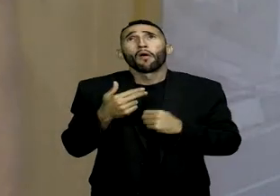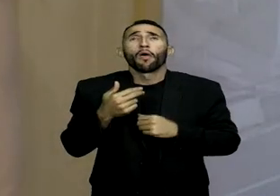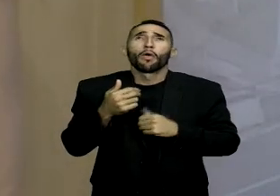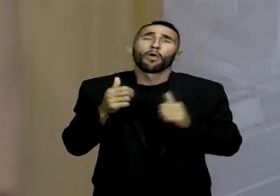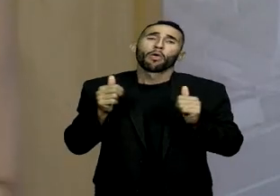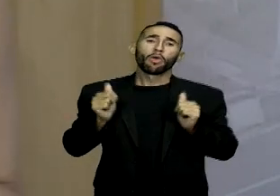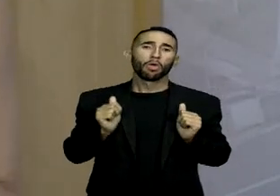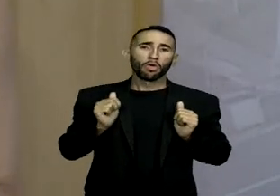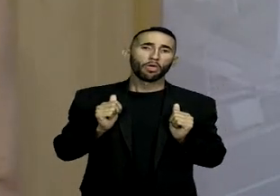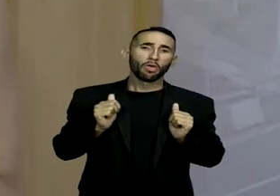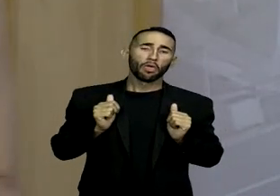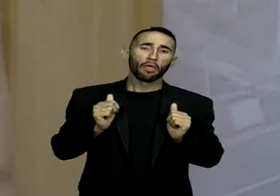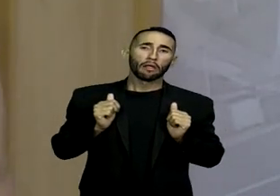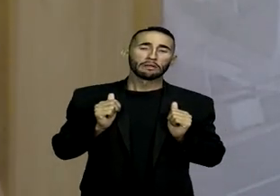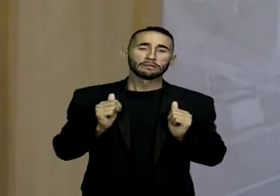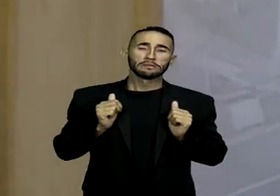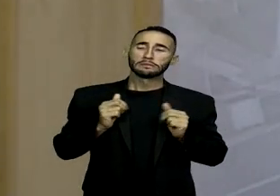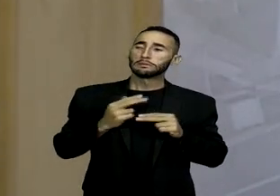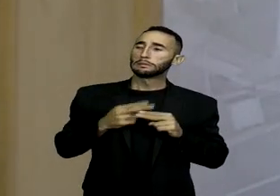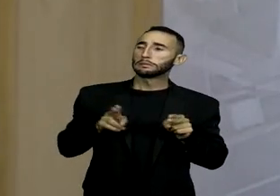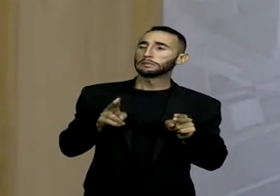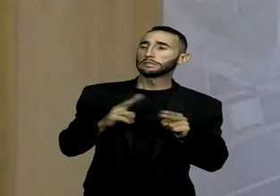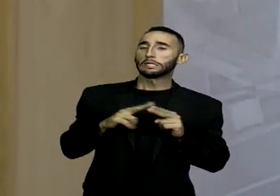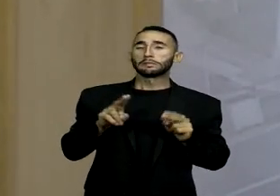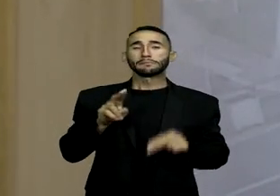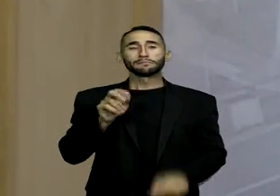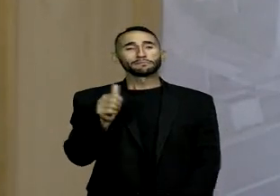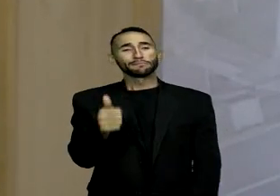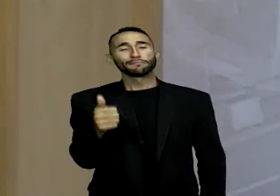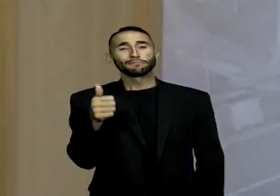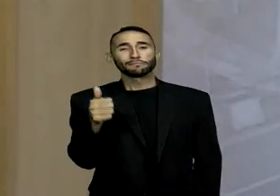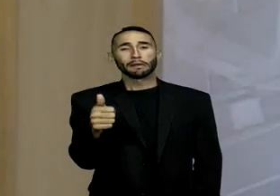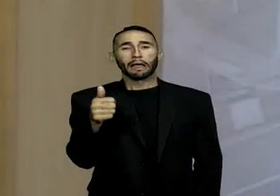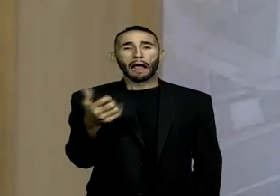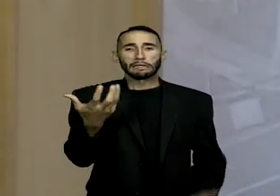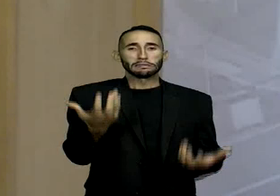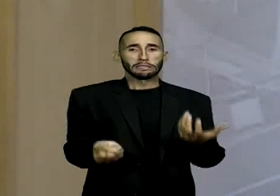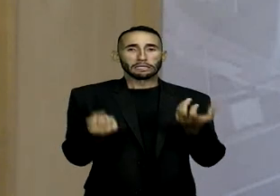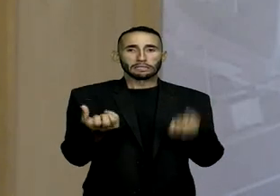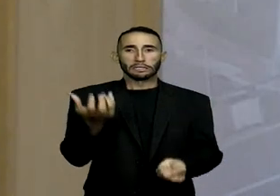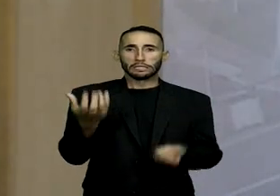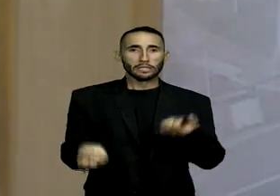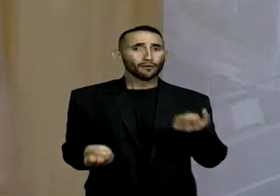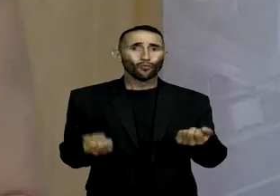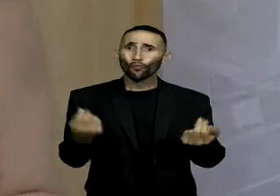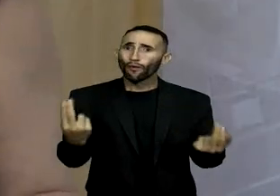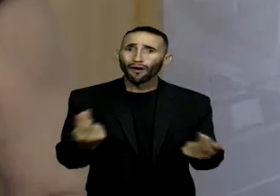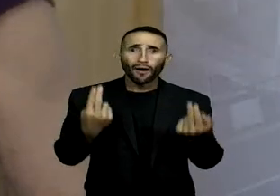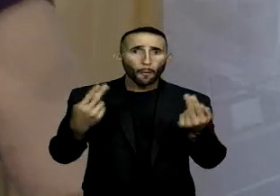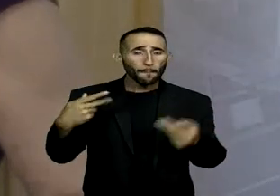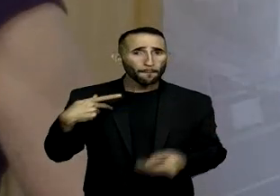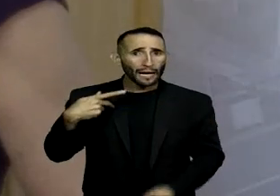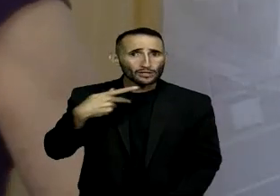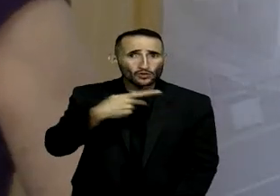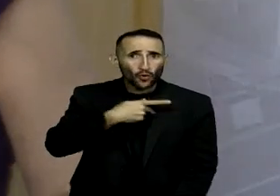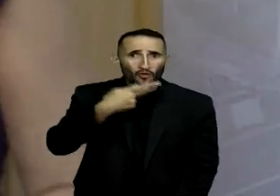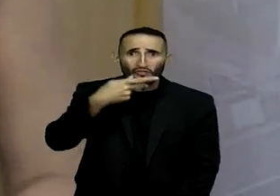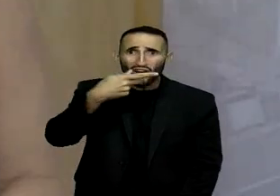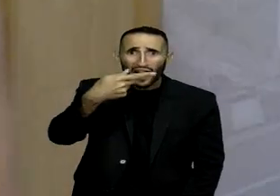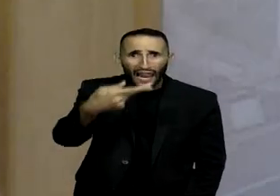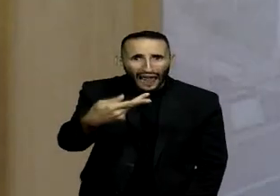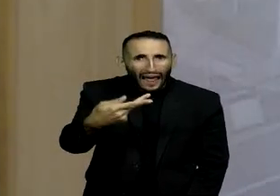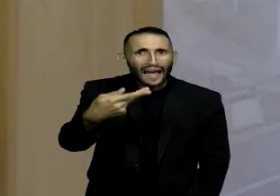situação. A gente não pode aceitar calado um pastor usar um púlpito de uma igreja para dizer da possibilidade de